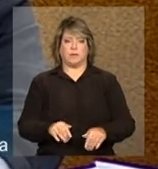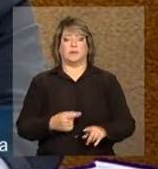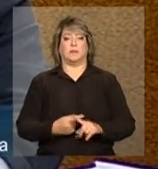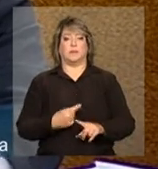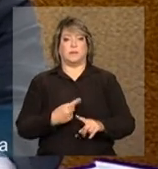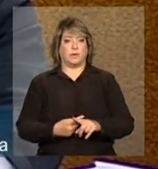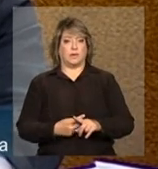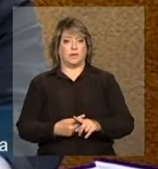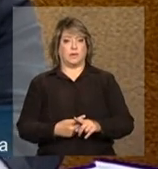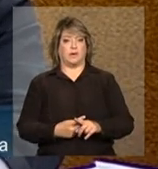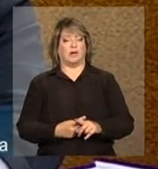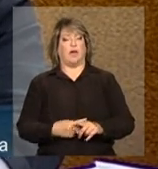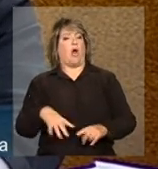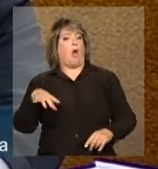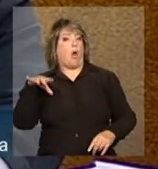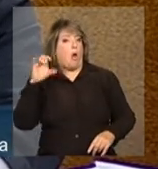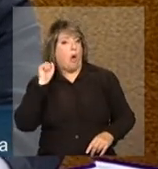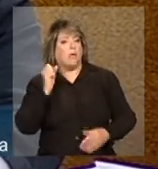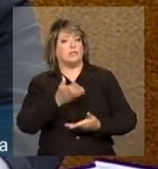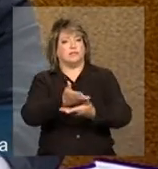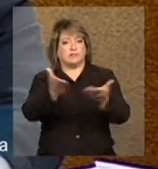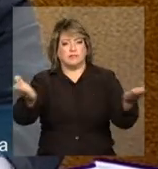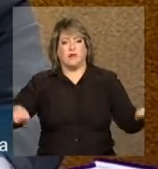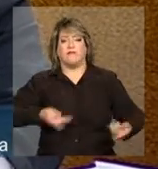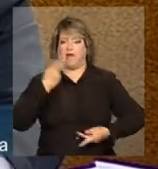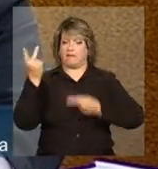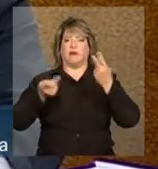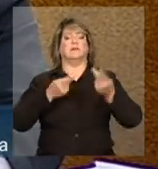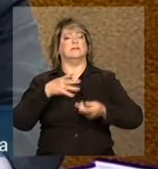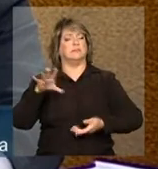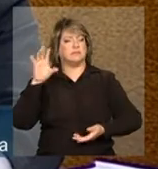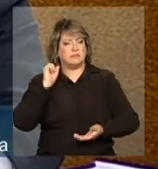de bastante escuta, uma reação de bastante